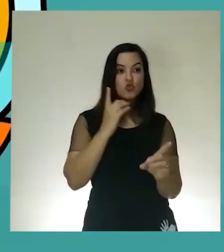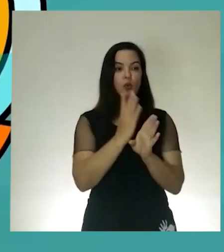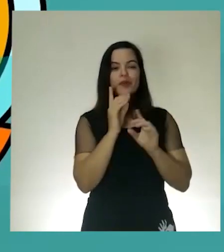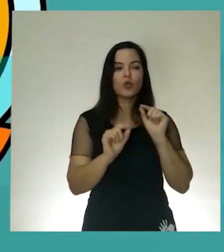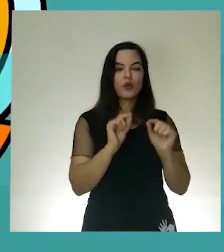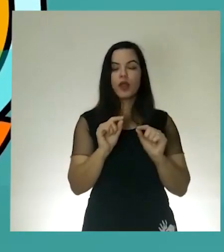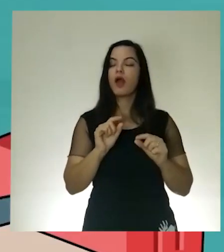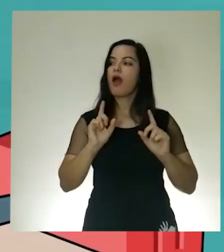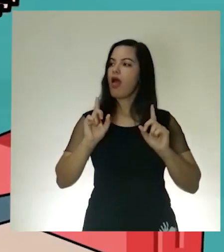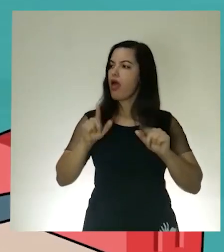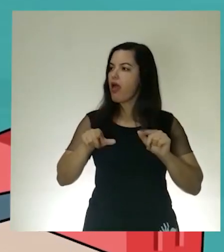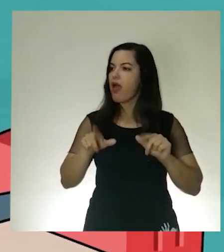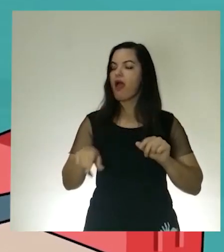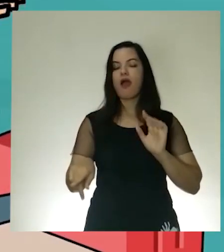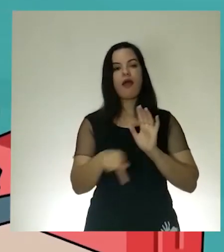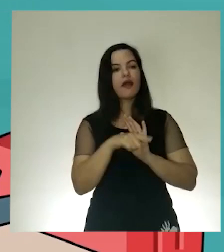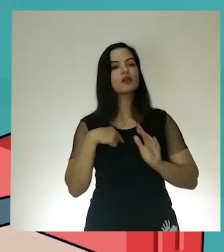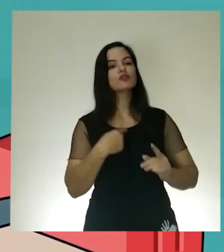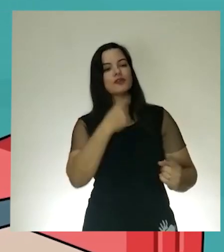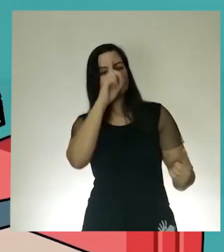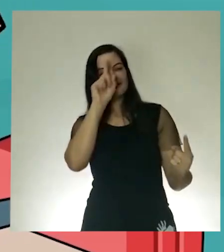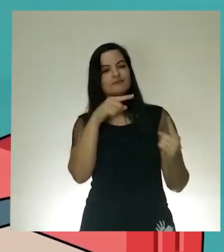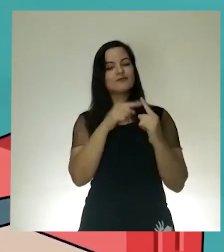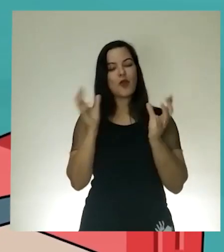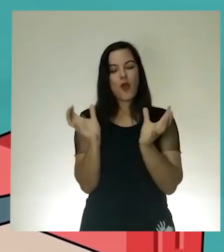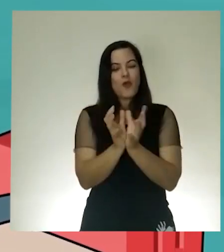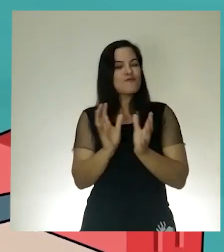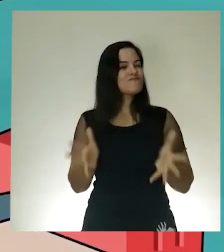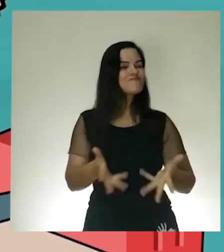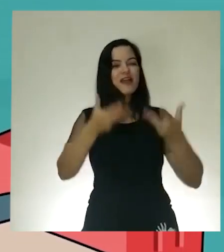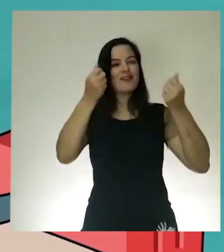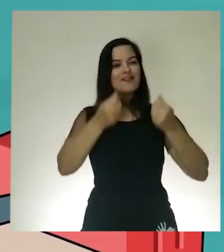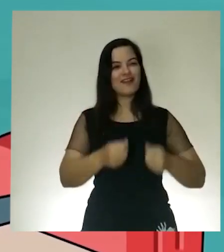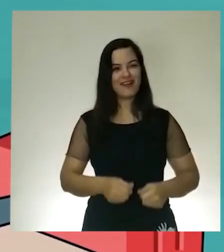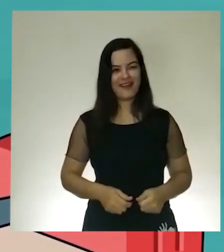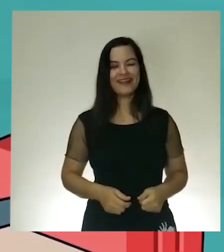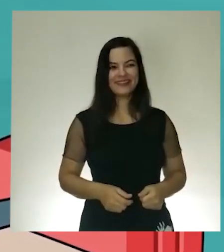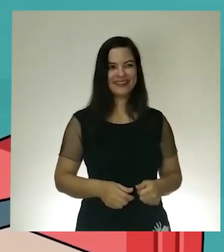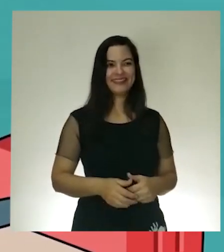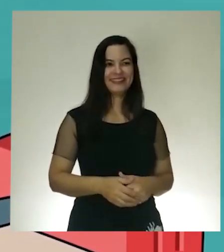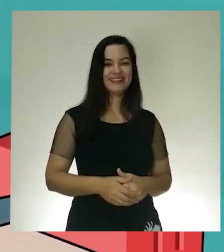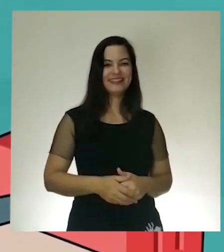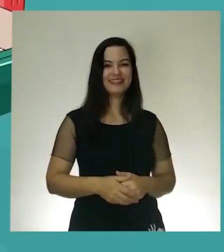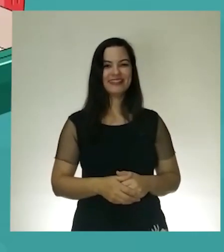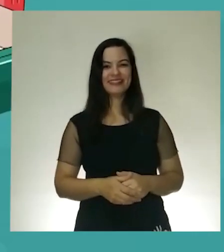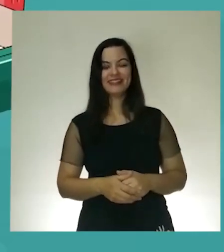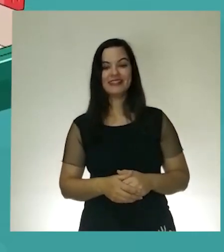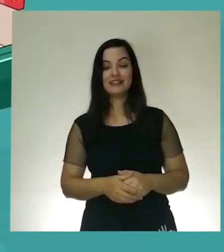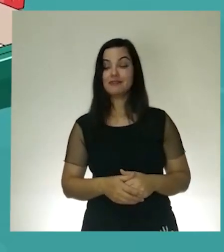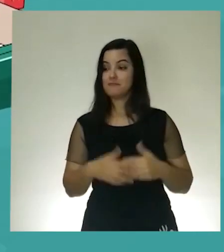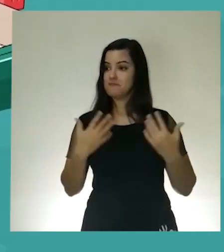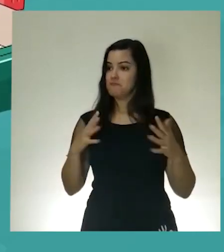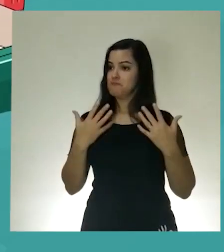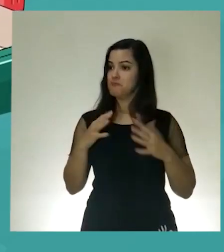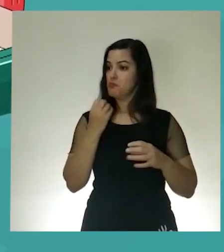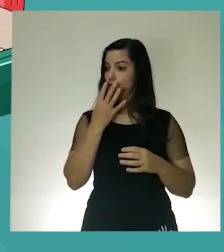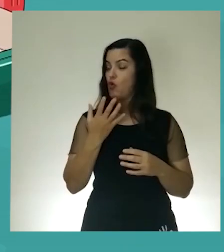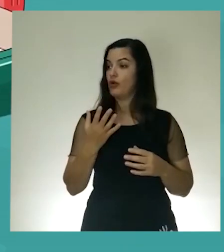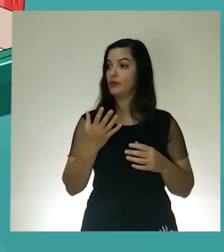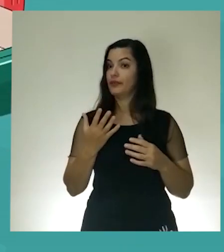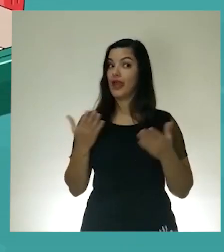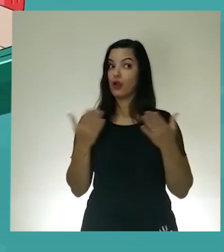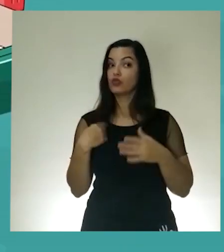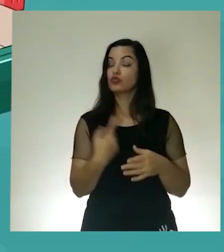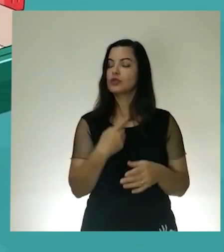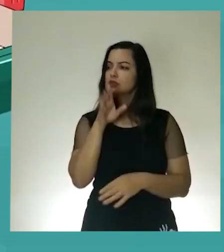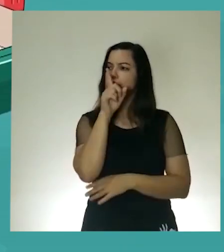Desvendamos as pistas. É isso aí, a nossa equipe é demais! Muito bom, amigos. Agora vamos